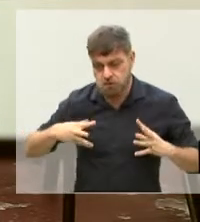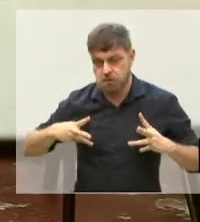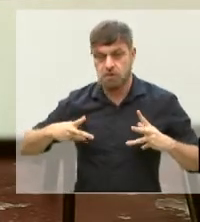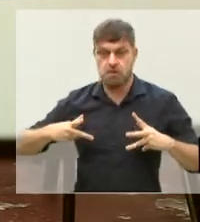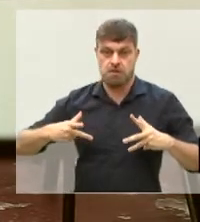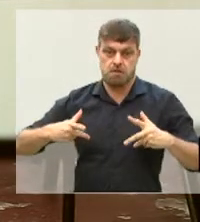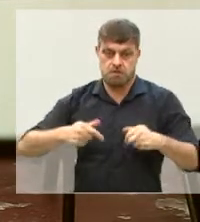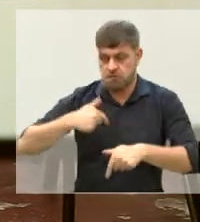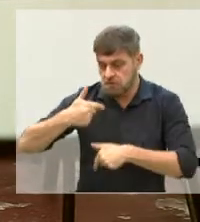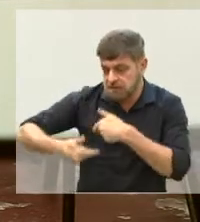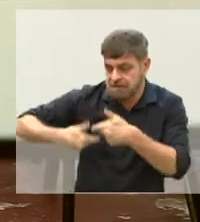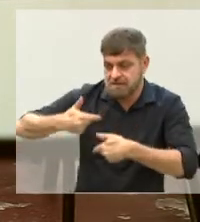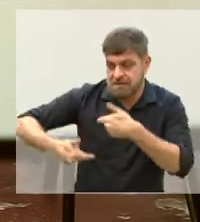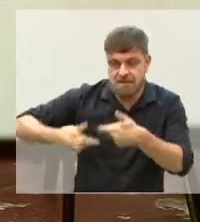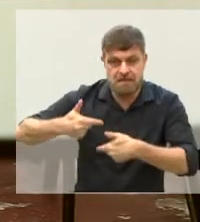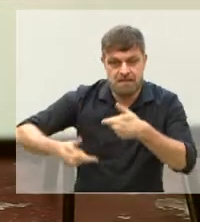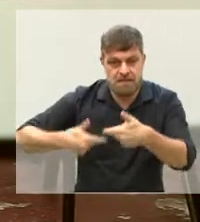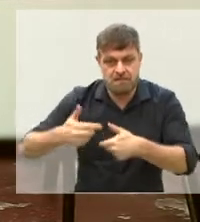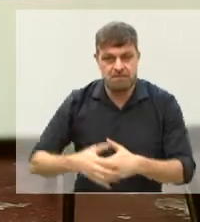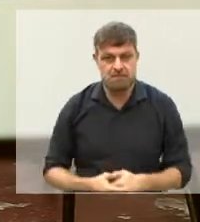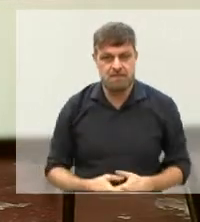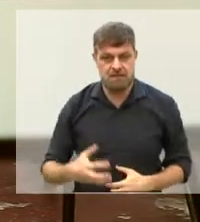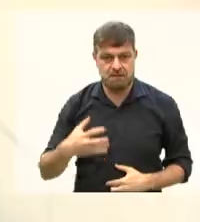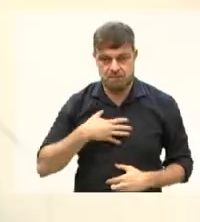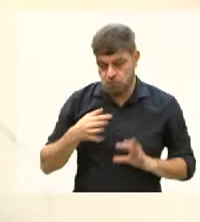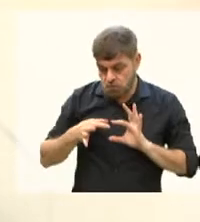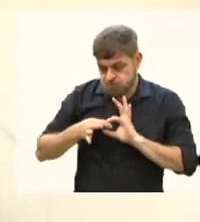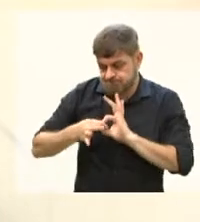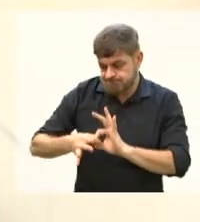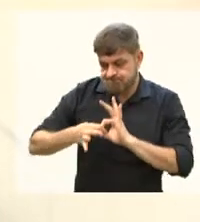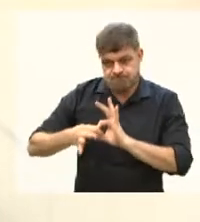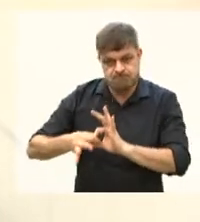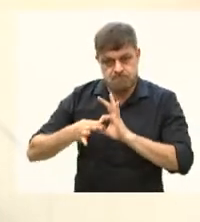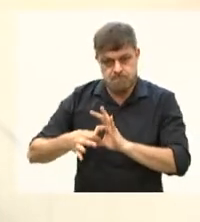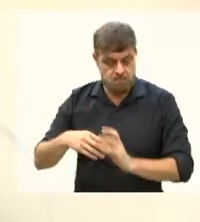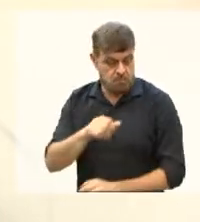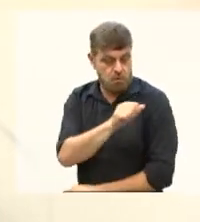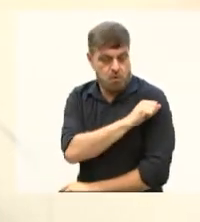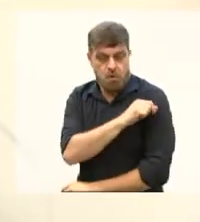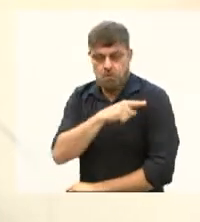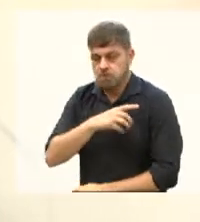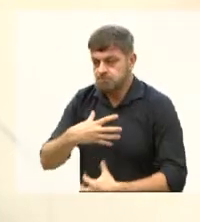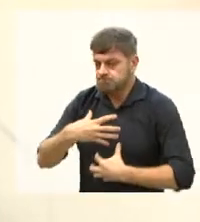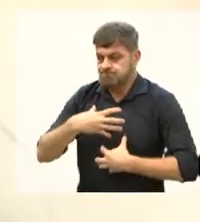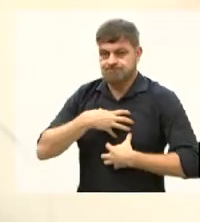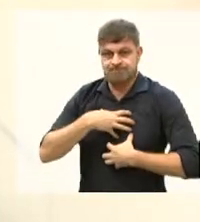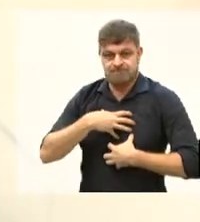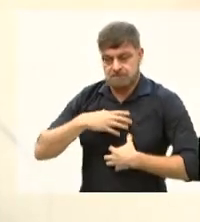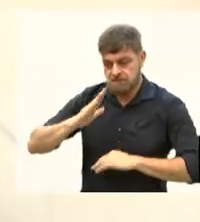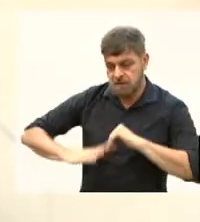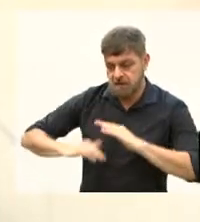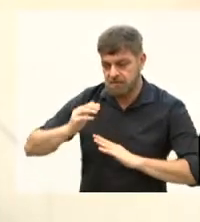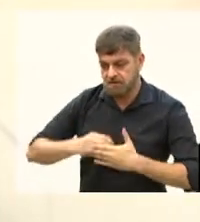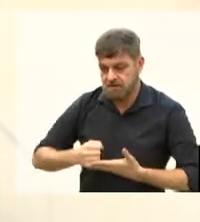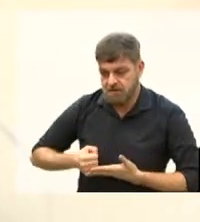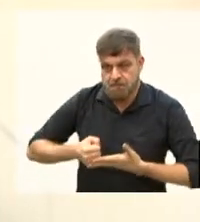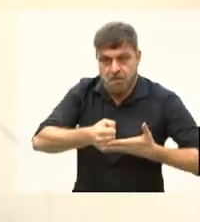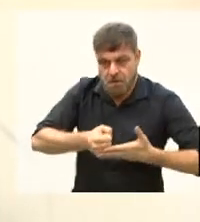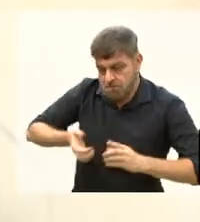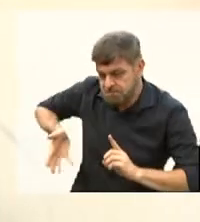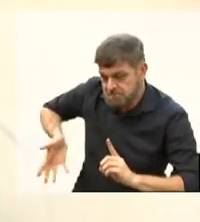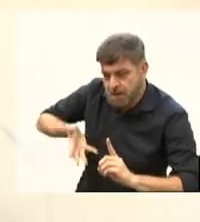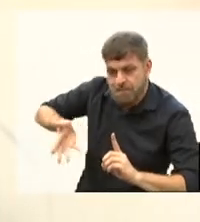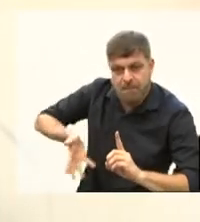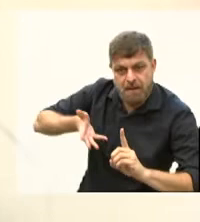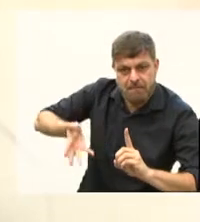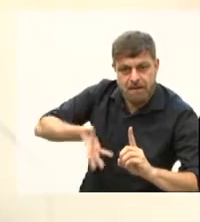mundo que trabalha de uma forma coesa, que o aluno sente que está sendo feito alguma coisa em prol